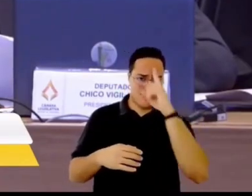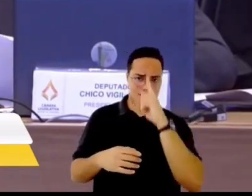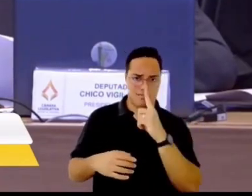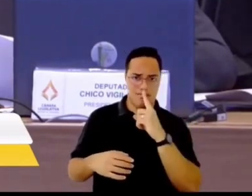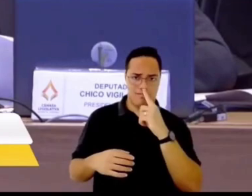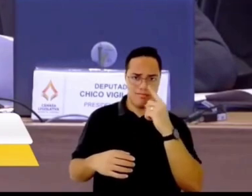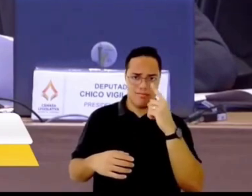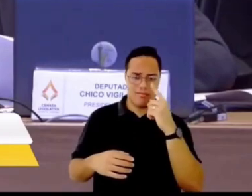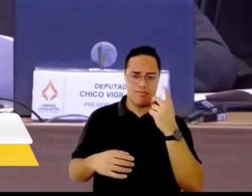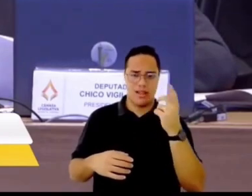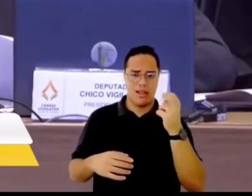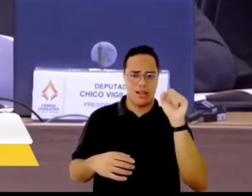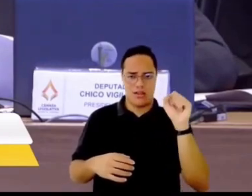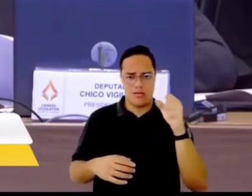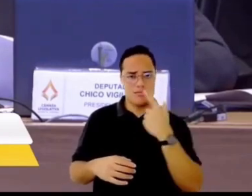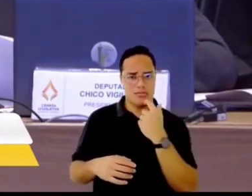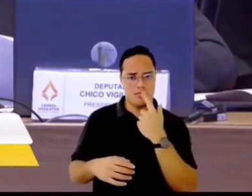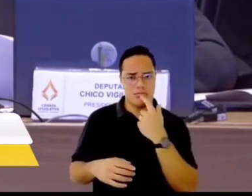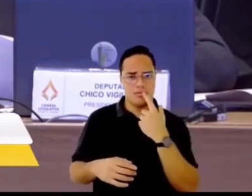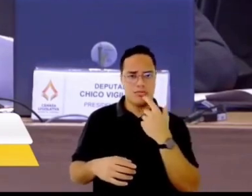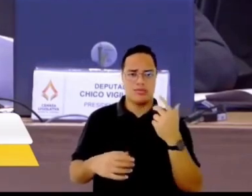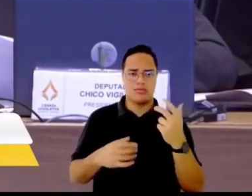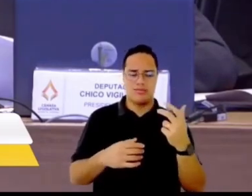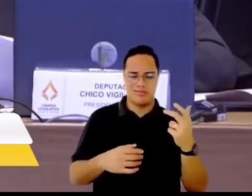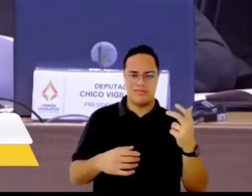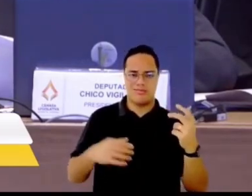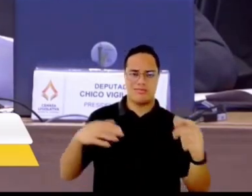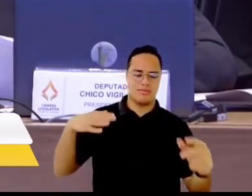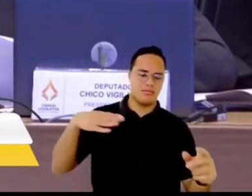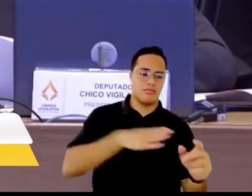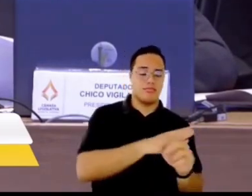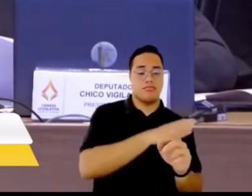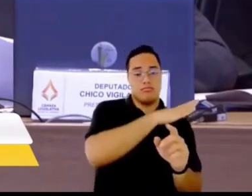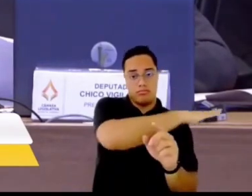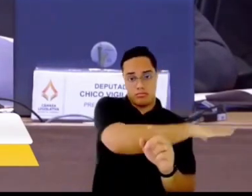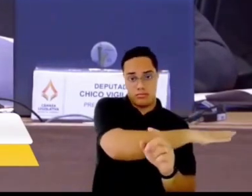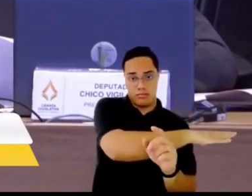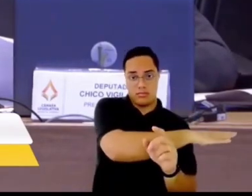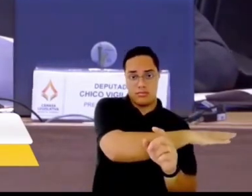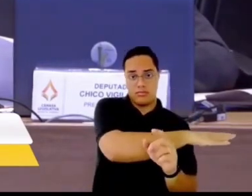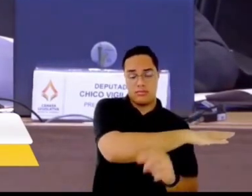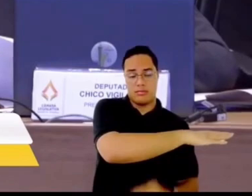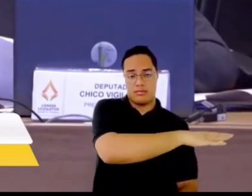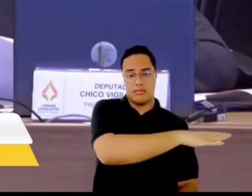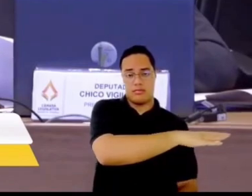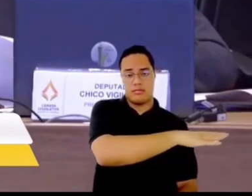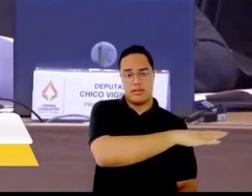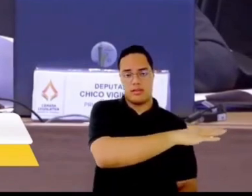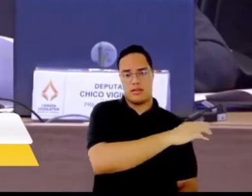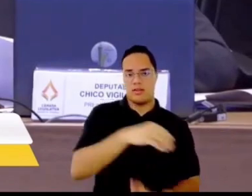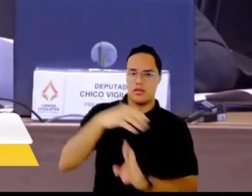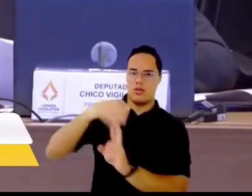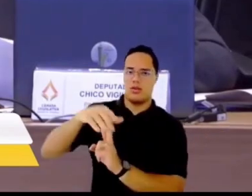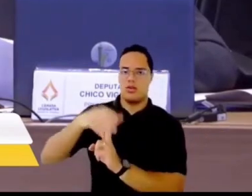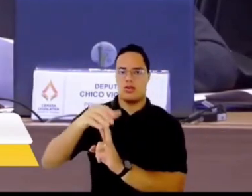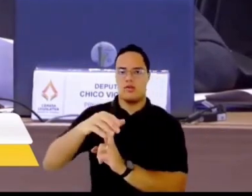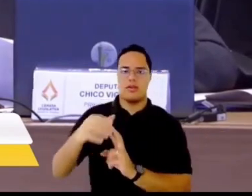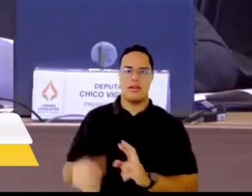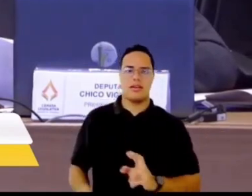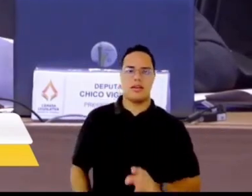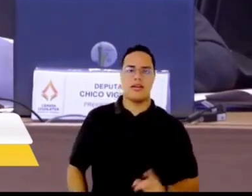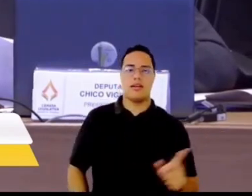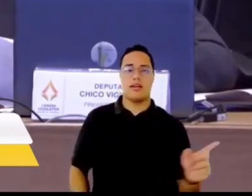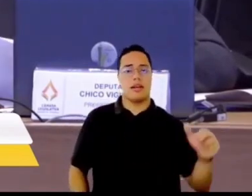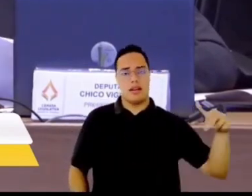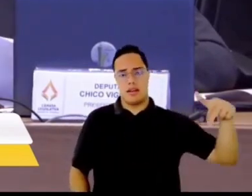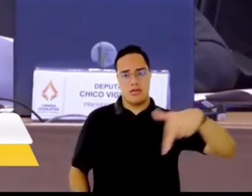é um grande... Não foi exatamente na rodoviária, acho que foi mais na frente, depois do semáforo. Aí eu fiz o balão... Aí ele desceu? Não,